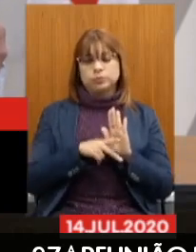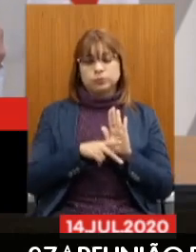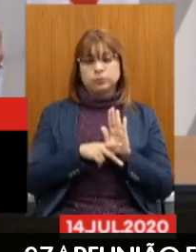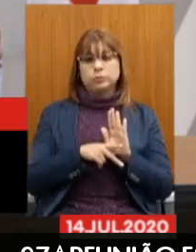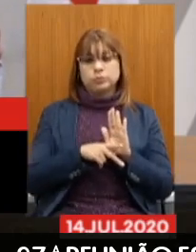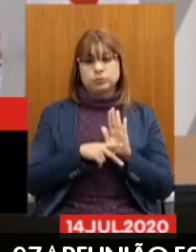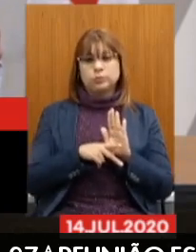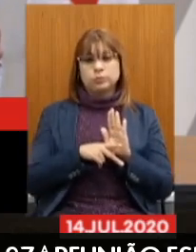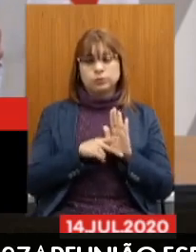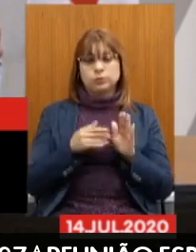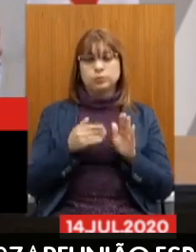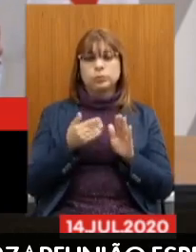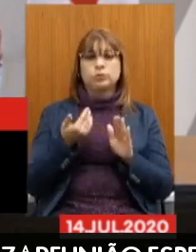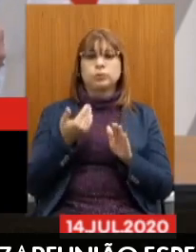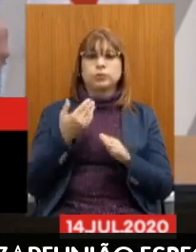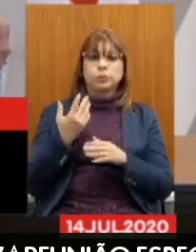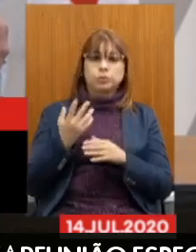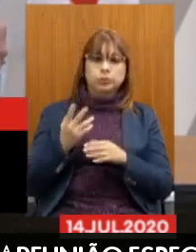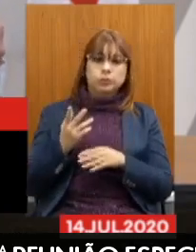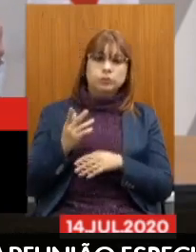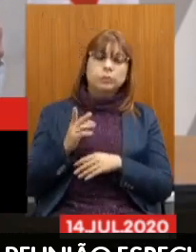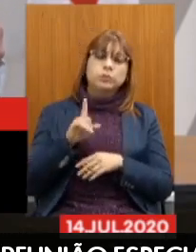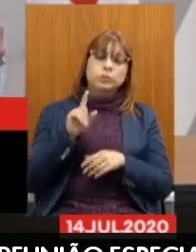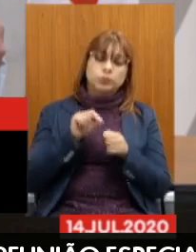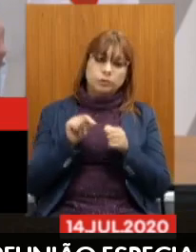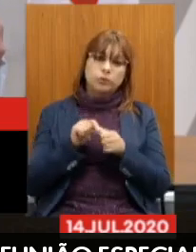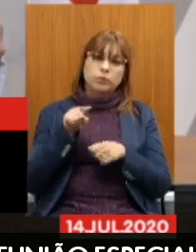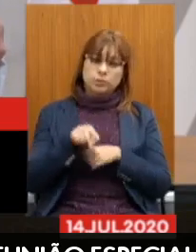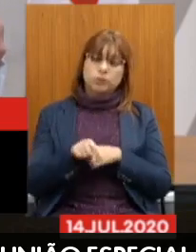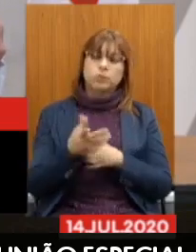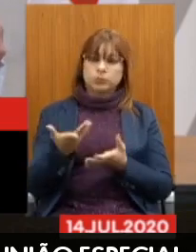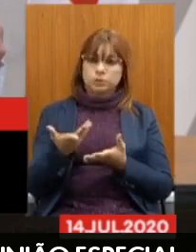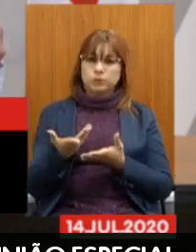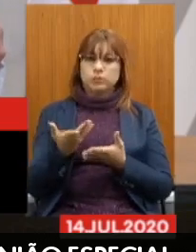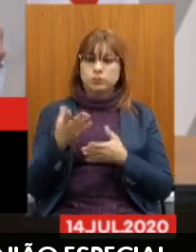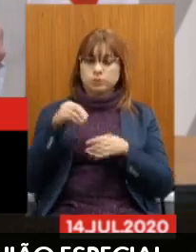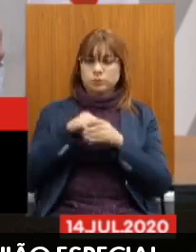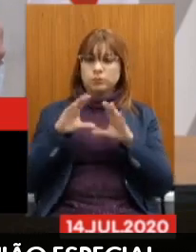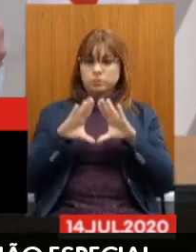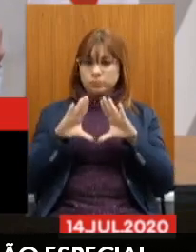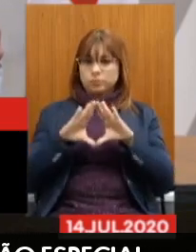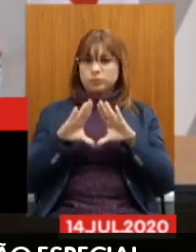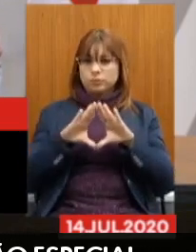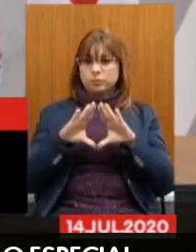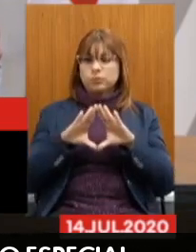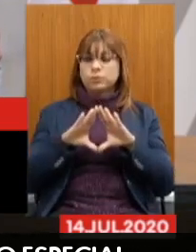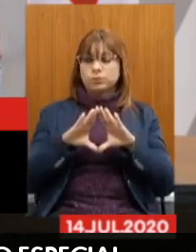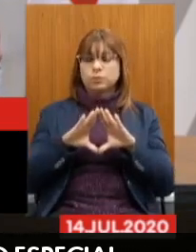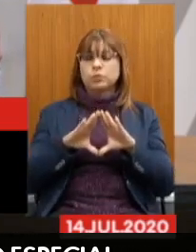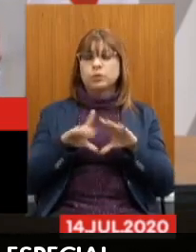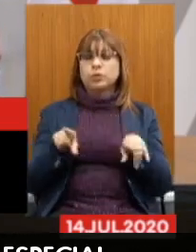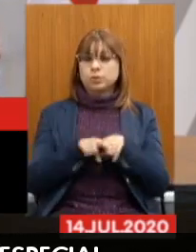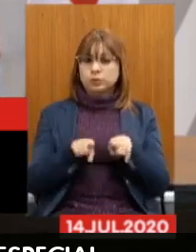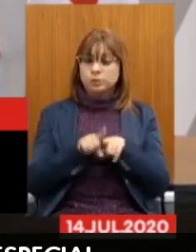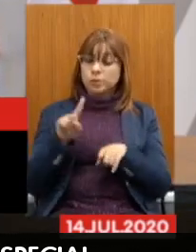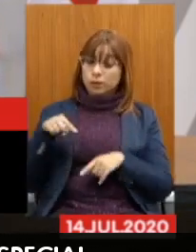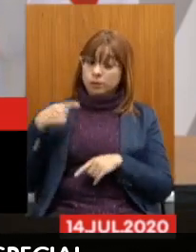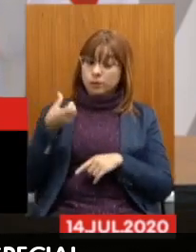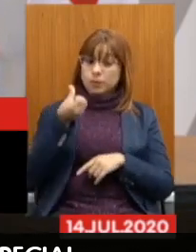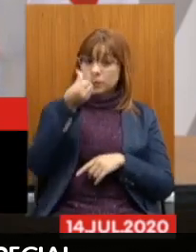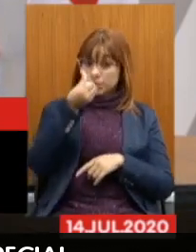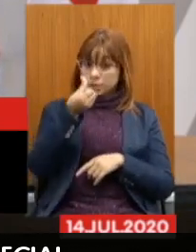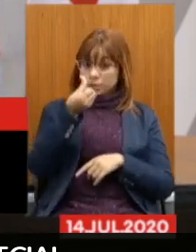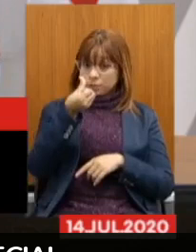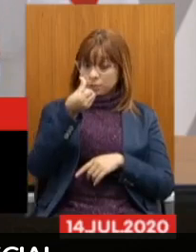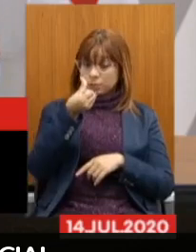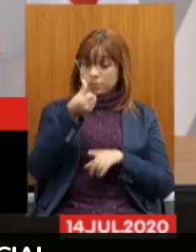em tramitação dessa casa, devolução ao governo do Estado de Minas Gerais e a retomada das negociações 6 meses após